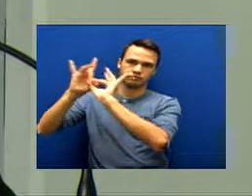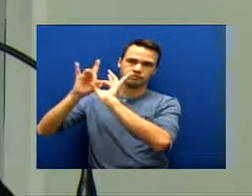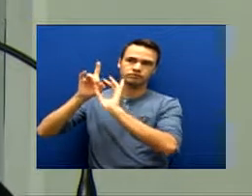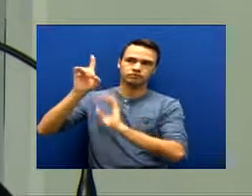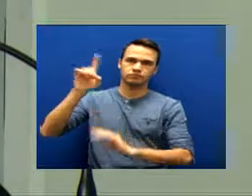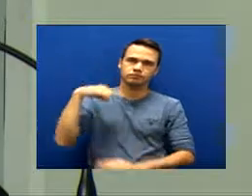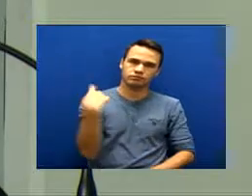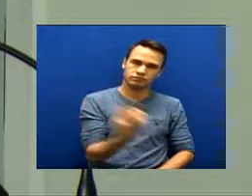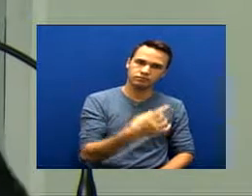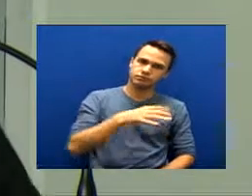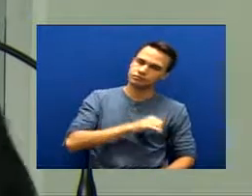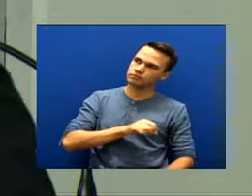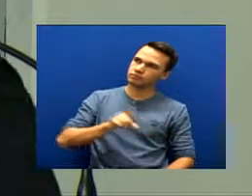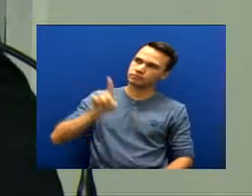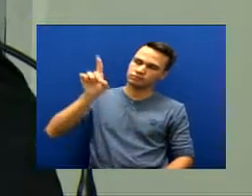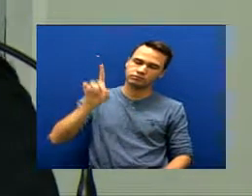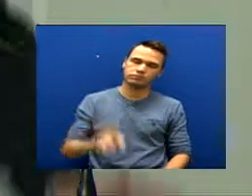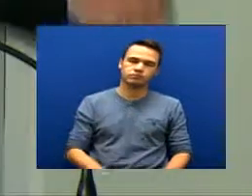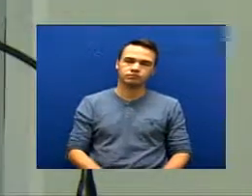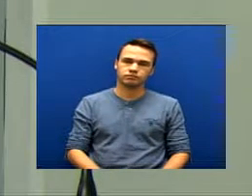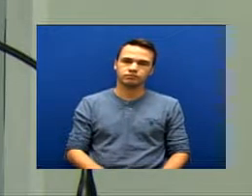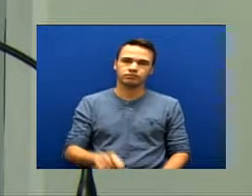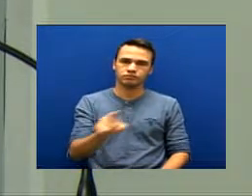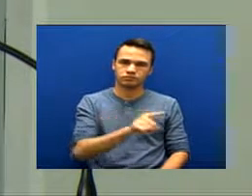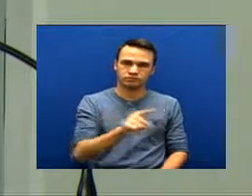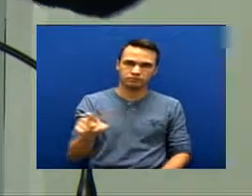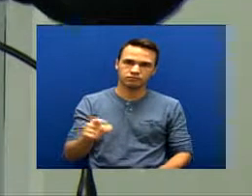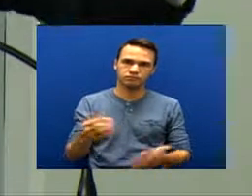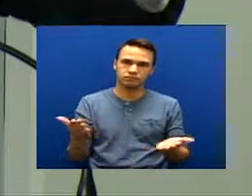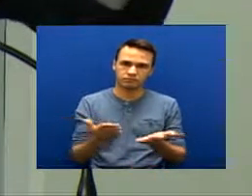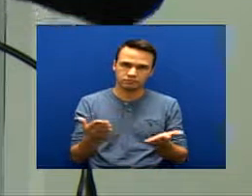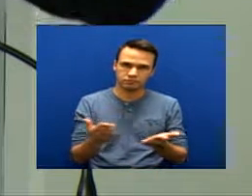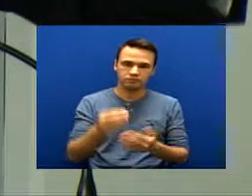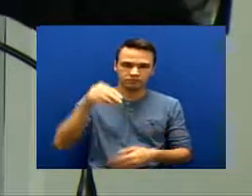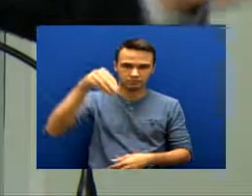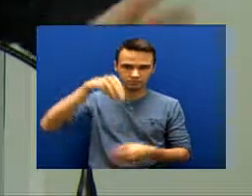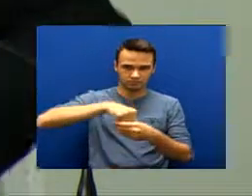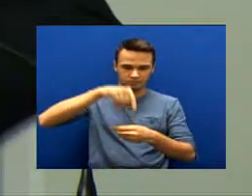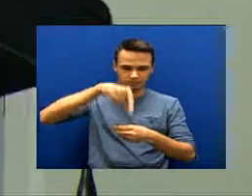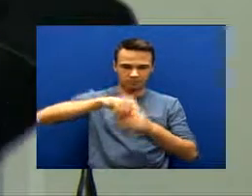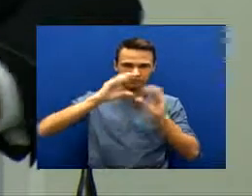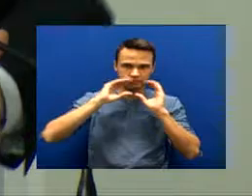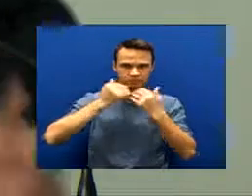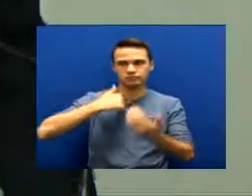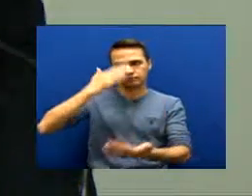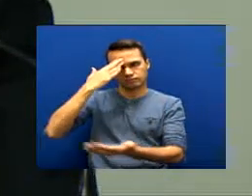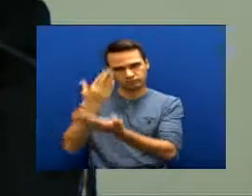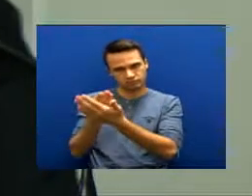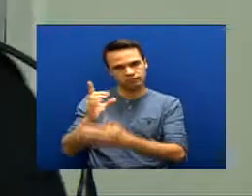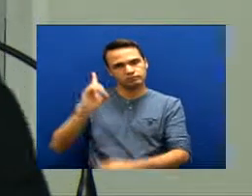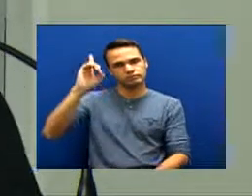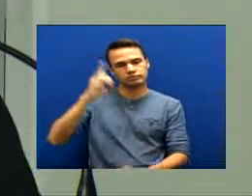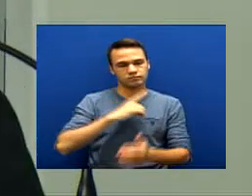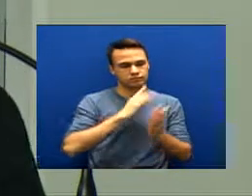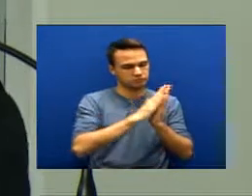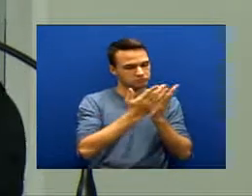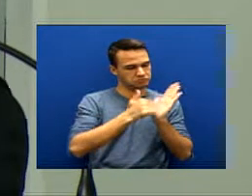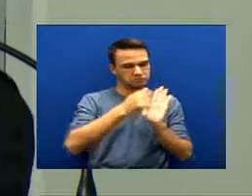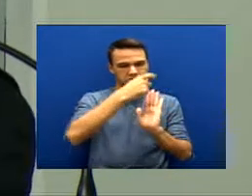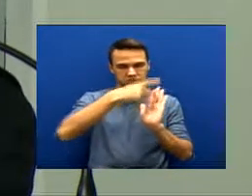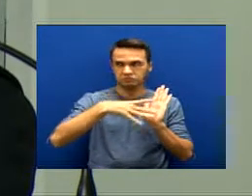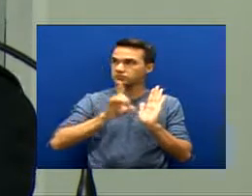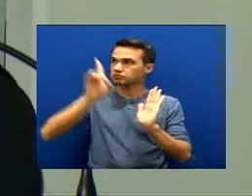mãe. É como um pinto debaixo das asas da sua mãe. É estar debaixo da